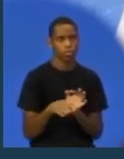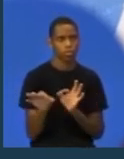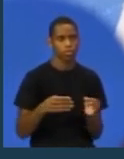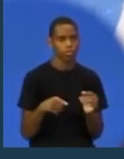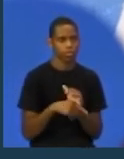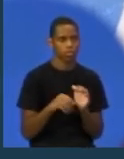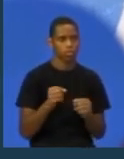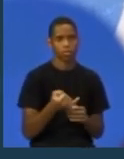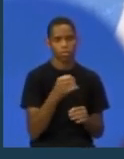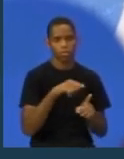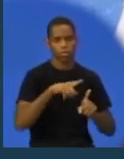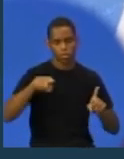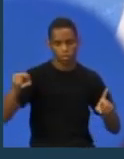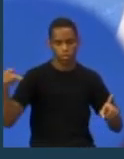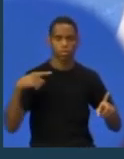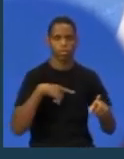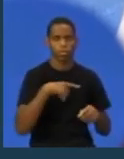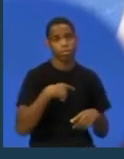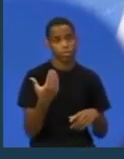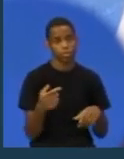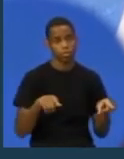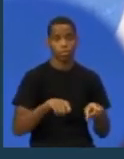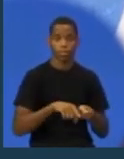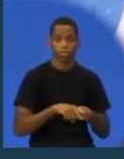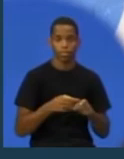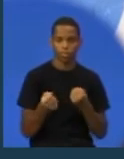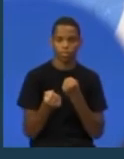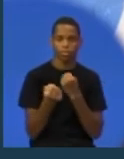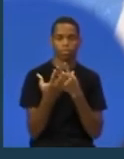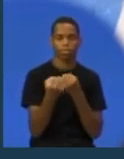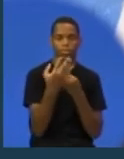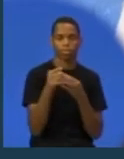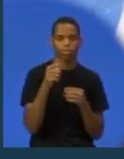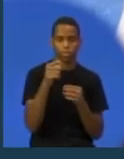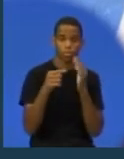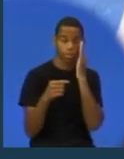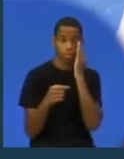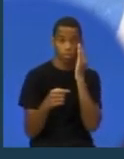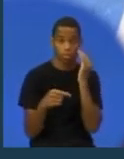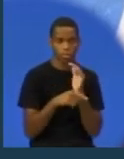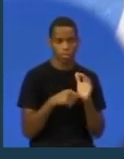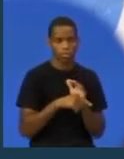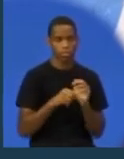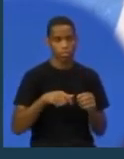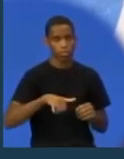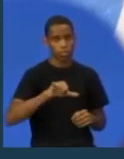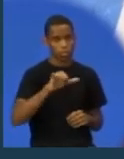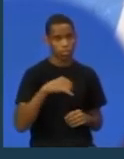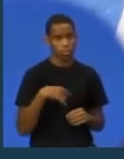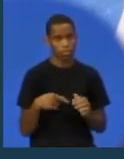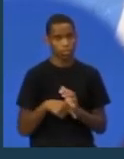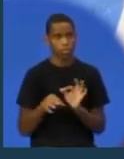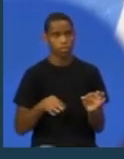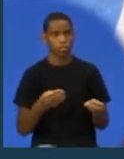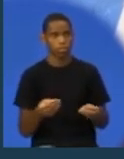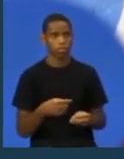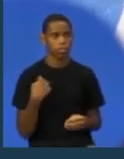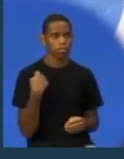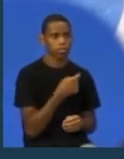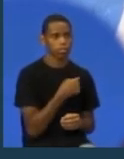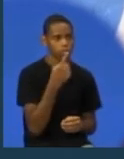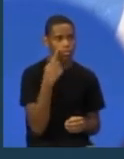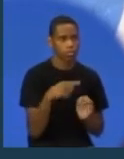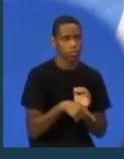distribuição das frequências dos dados. Então, além daquela informação que você tem no eixo Y, no caso ali nós poderíamos ter